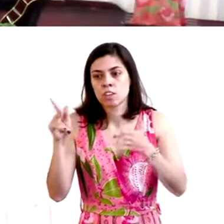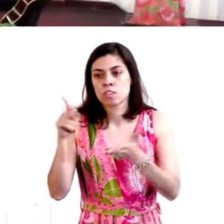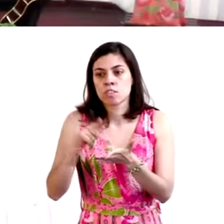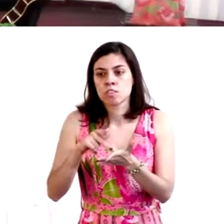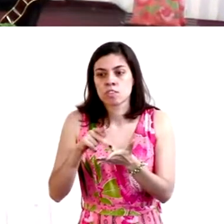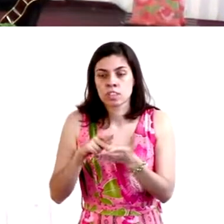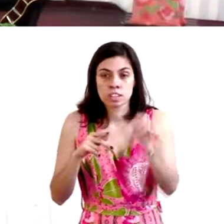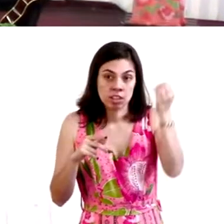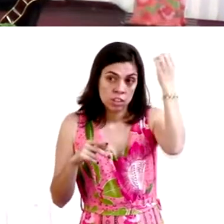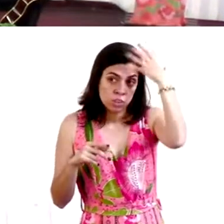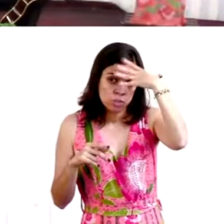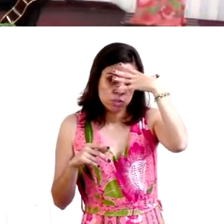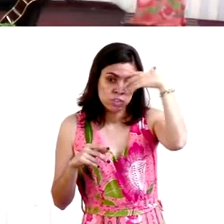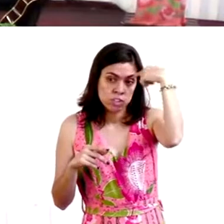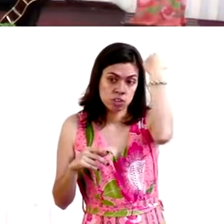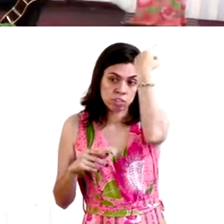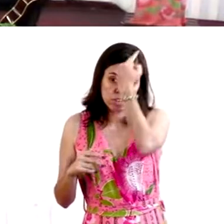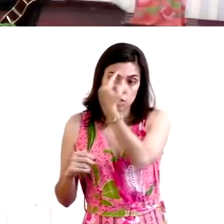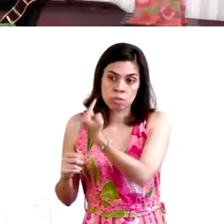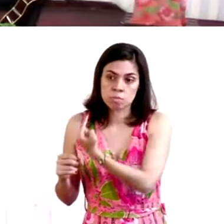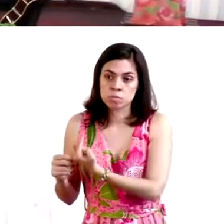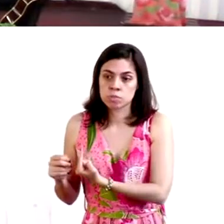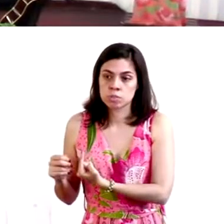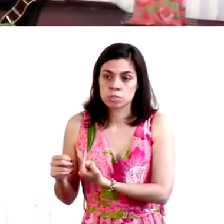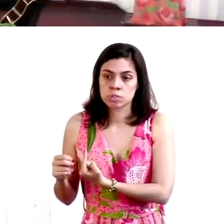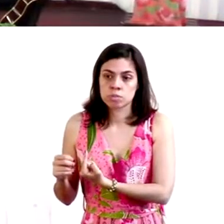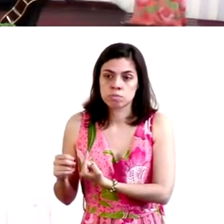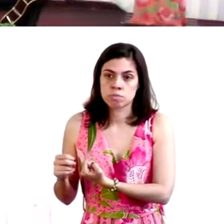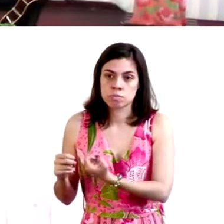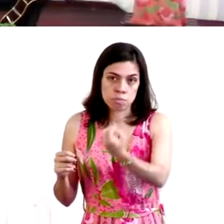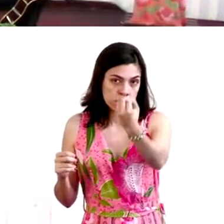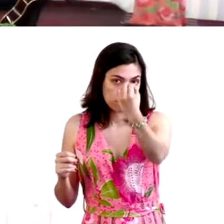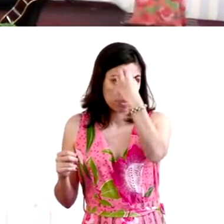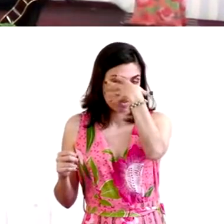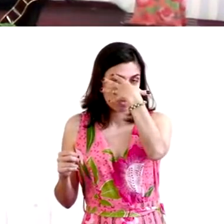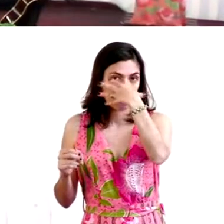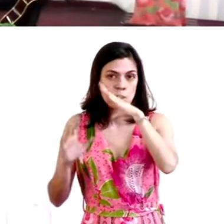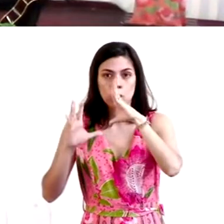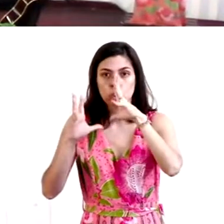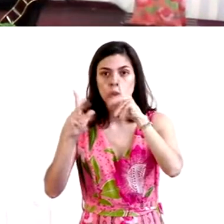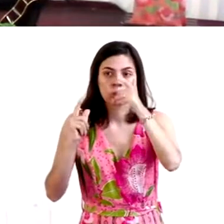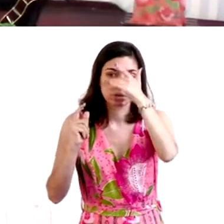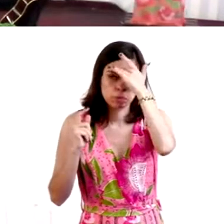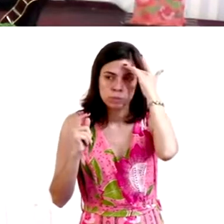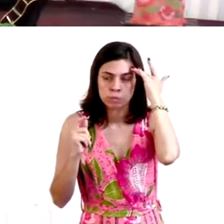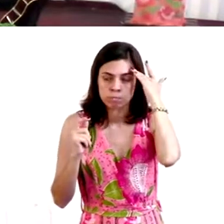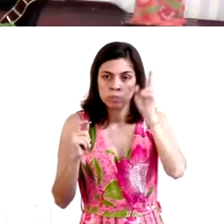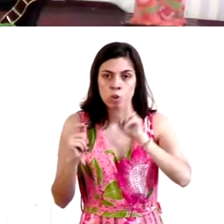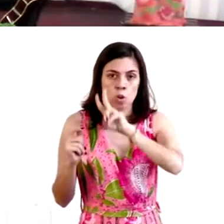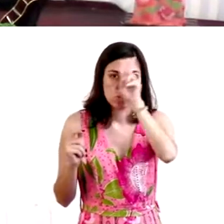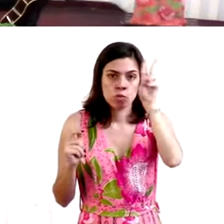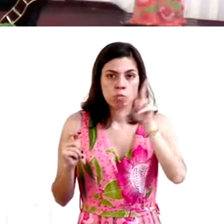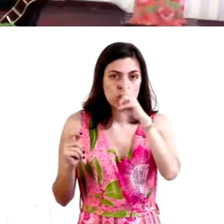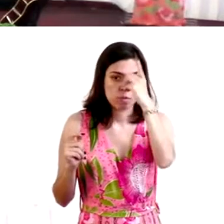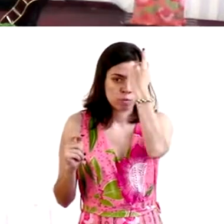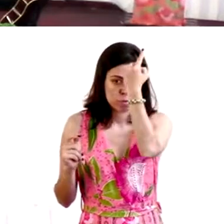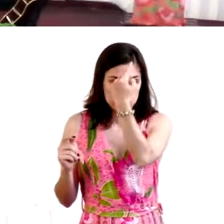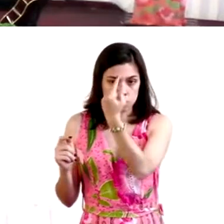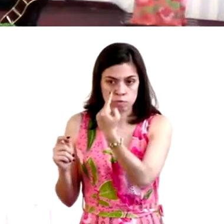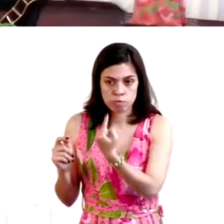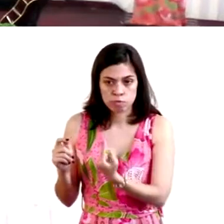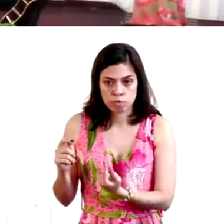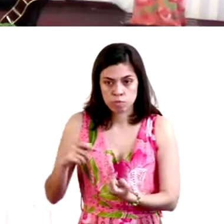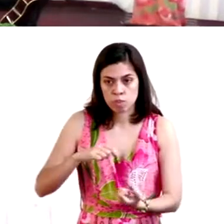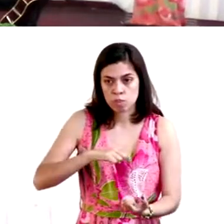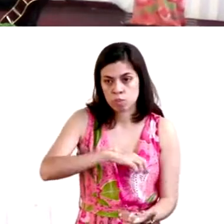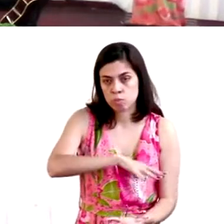verdadeira luz que, vinda ao mundo, ilumina todo o homem. O Verbo estava no mundo. O mundo foi feito